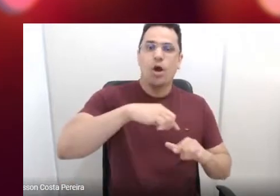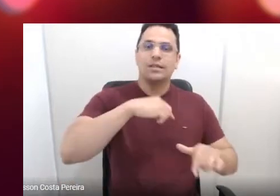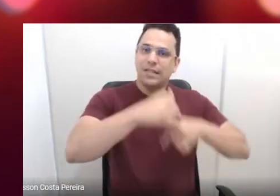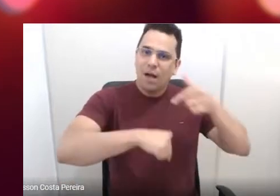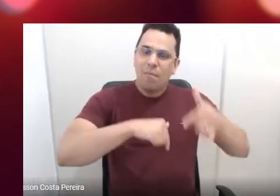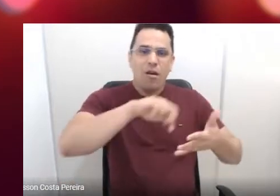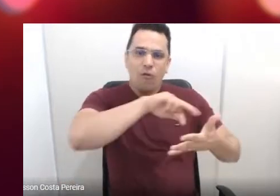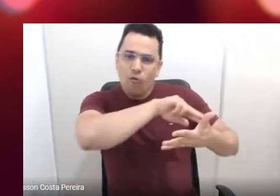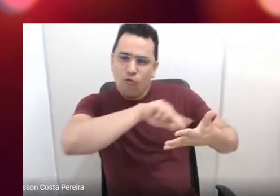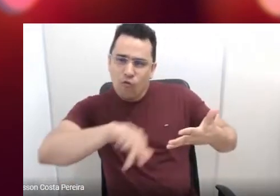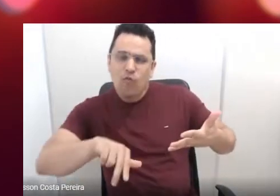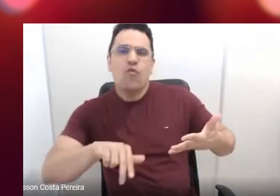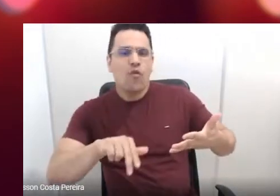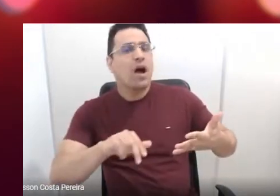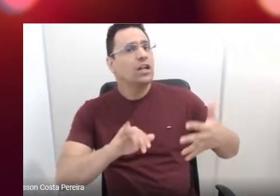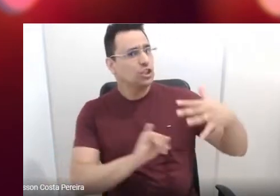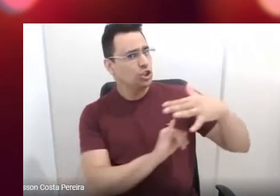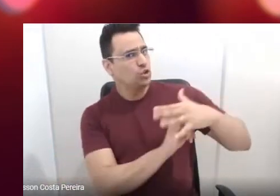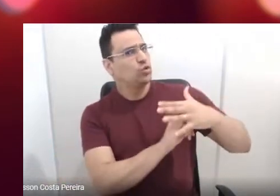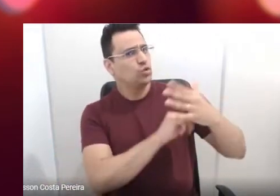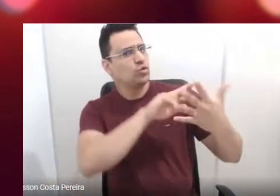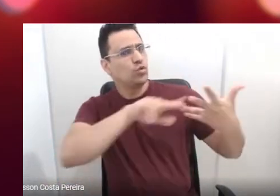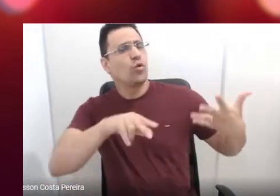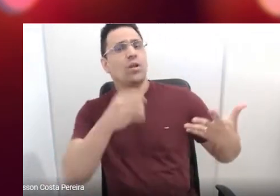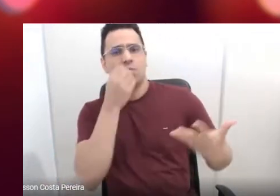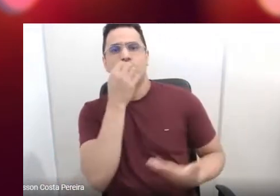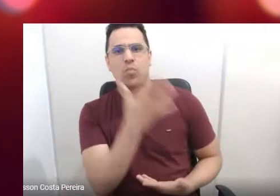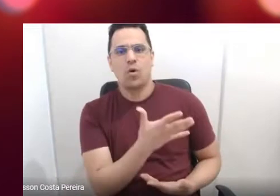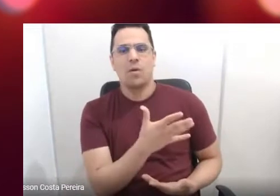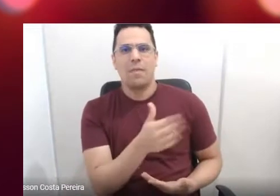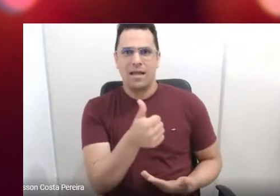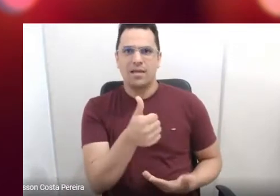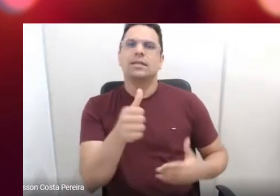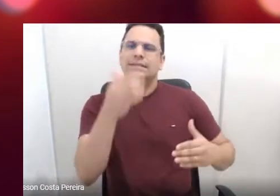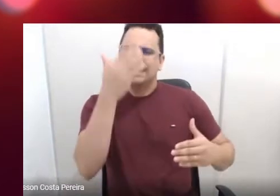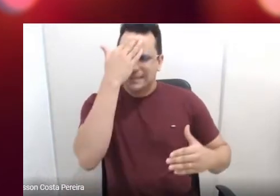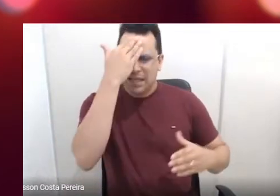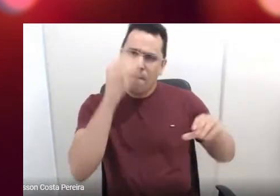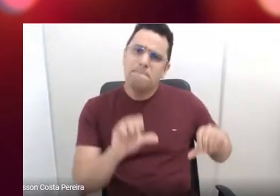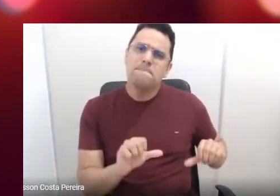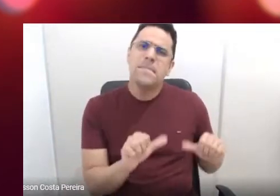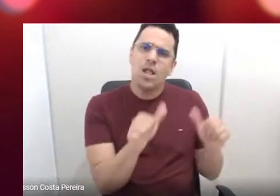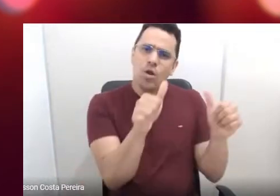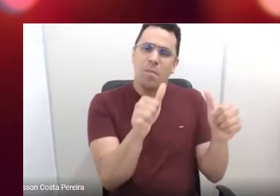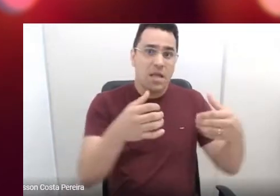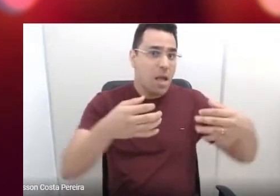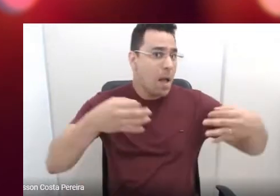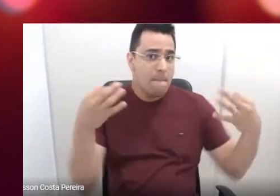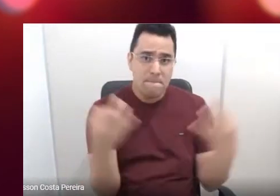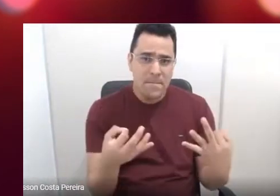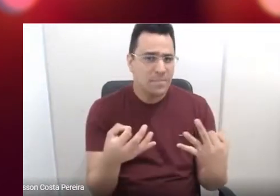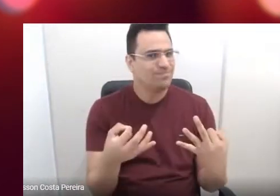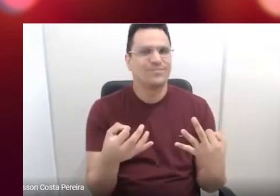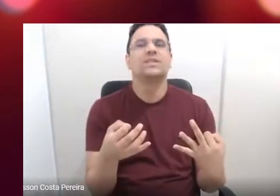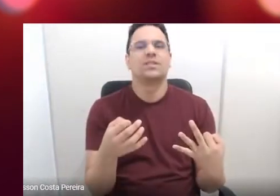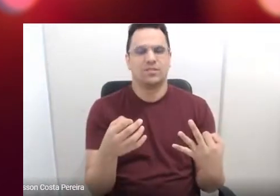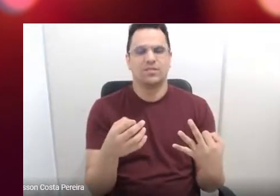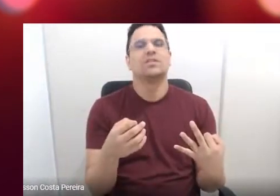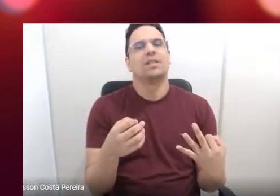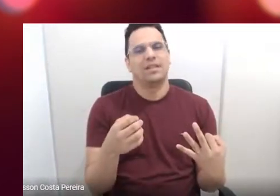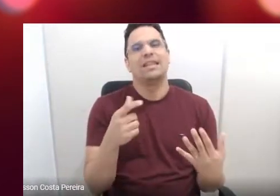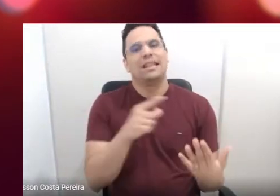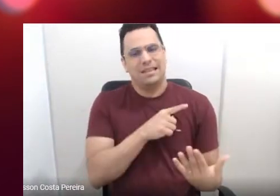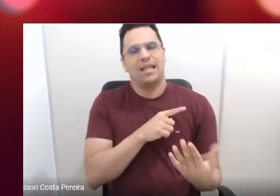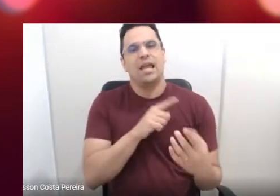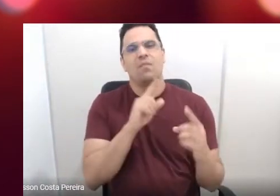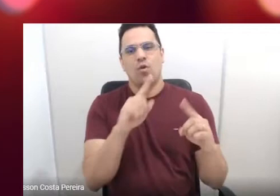diárias do Instituto, e mesmo com a melhoria, ainda estamos longe de ter um serviço de excelência nesse sentido. Quanto